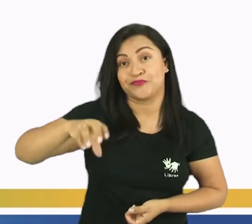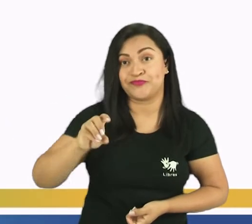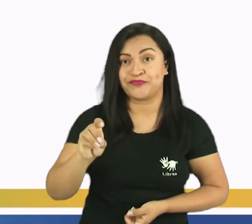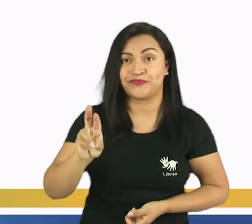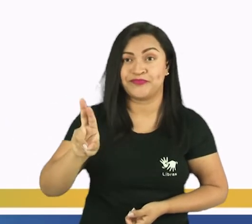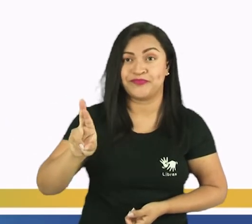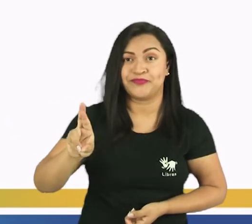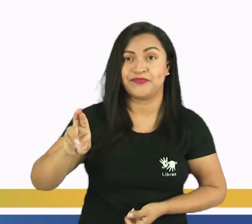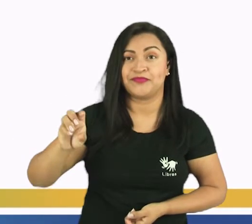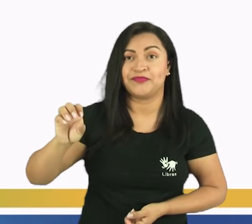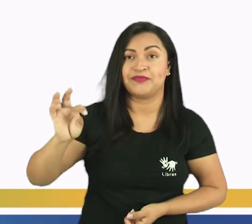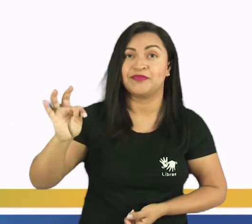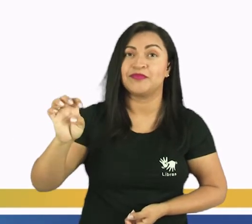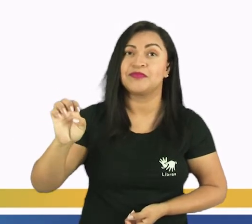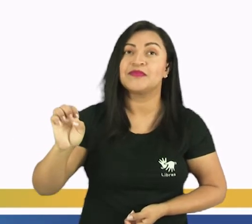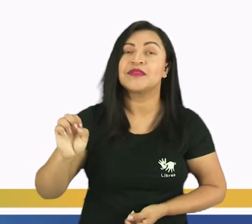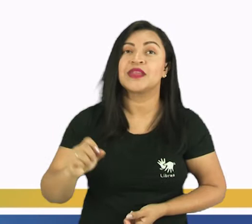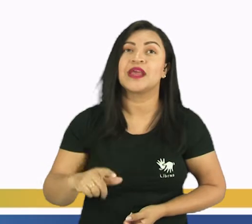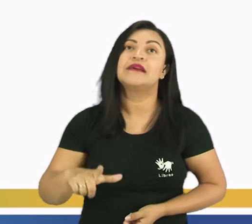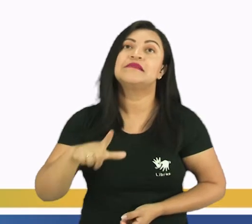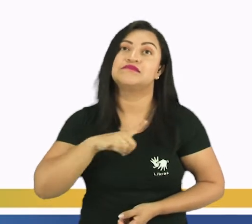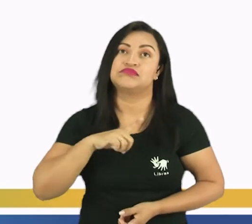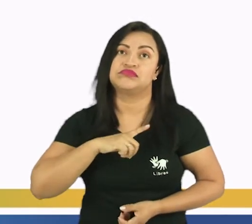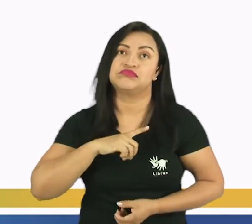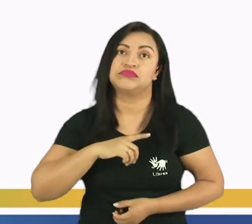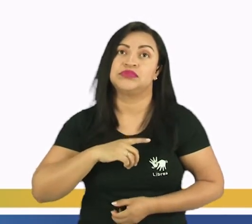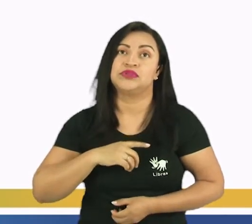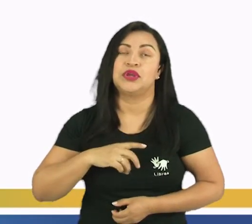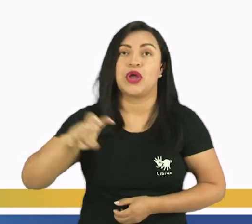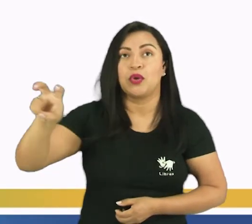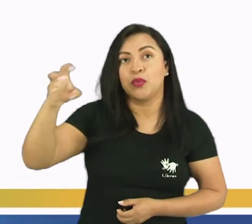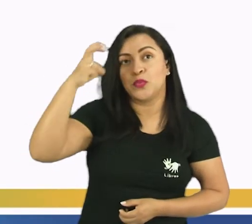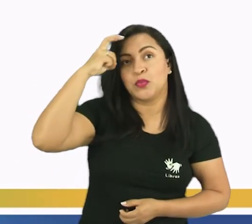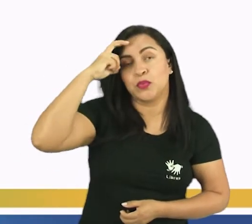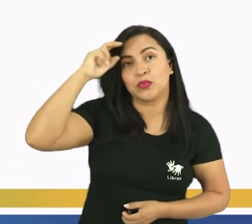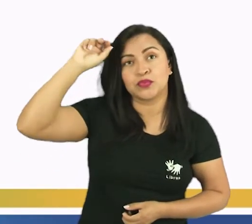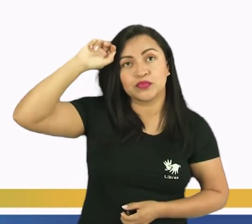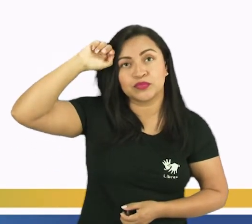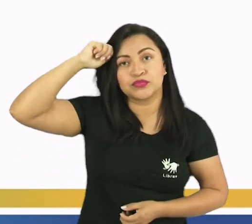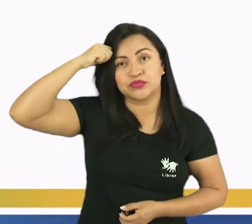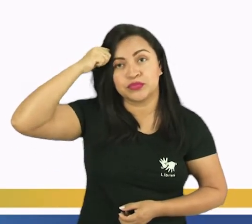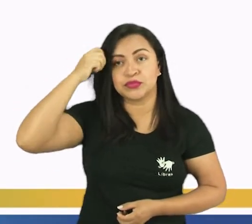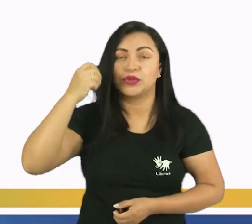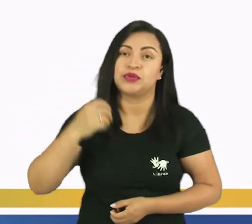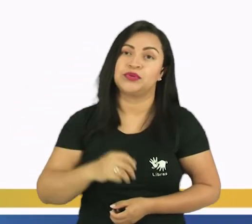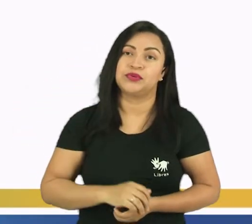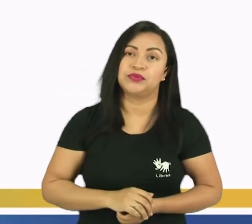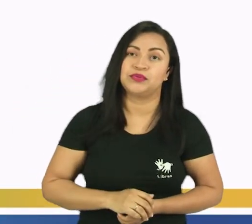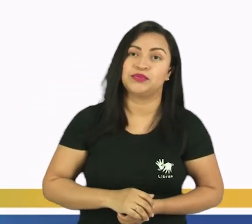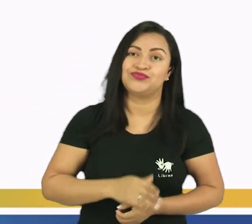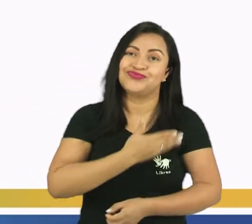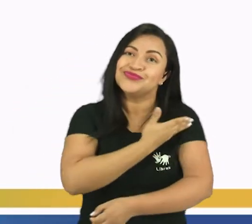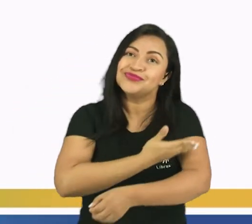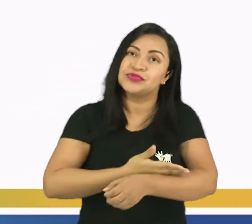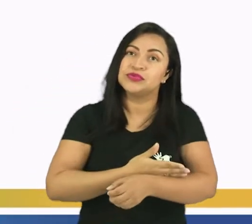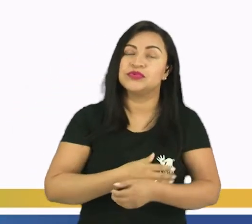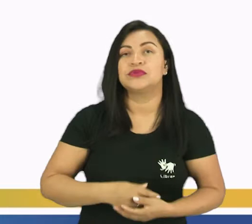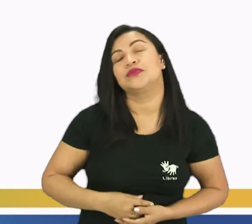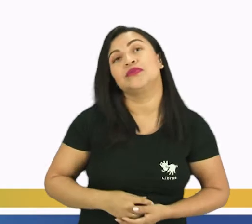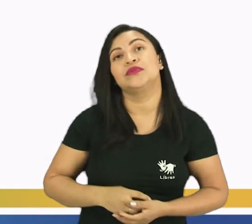Nordeste tem uma presença do negro e do branco com traço marcante de sua formação. Ambos foram uma cultura